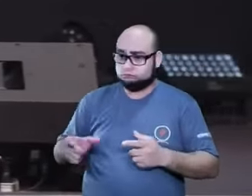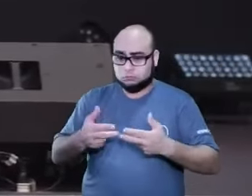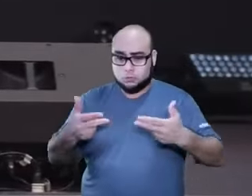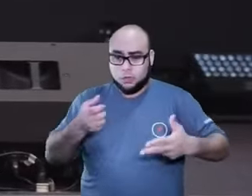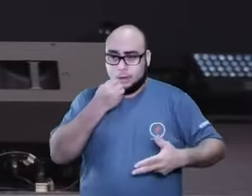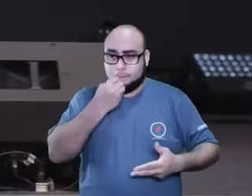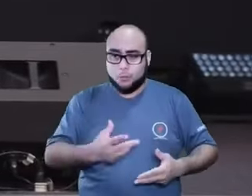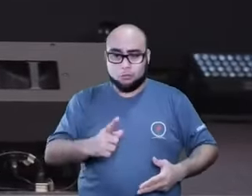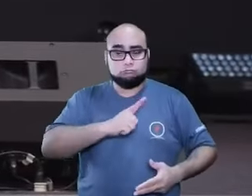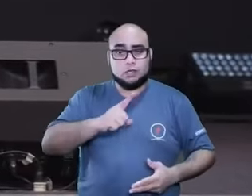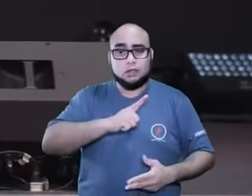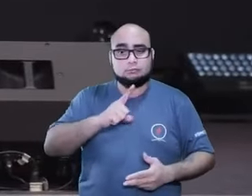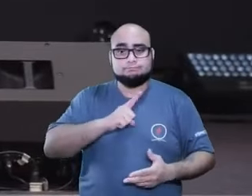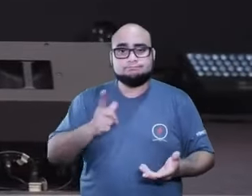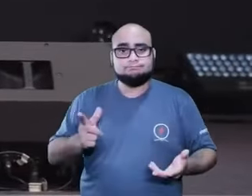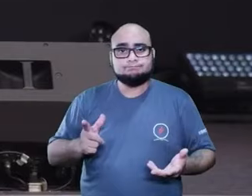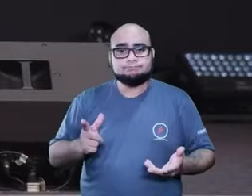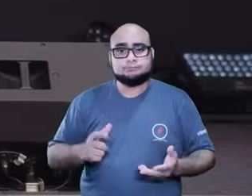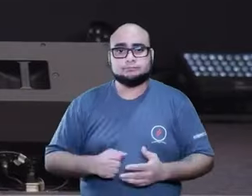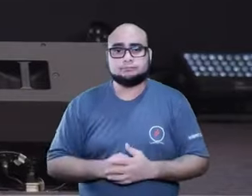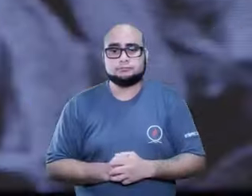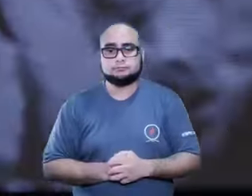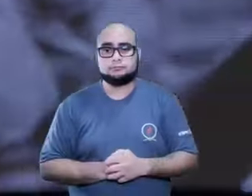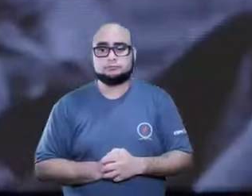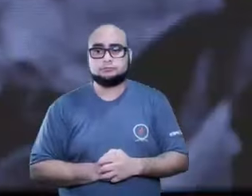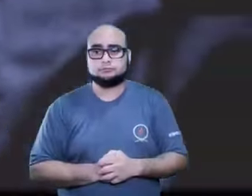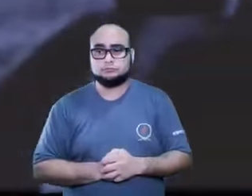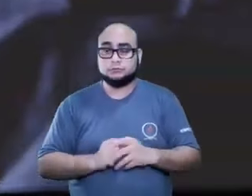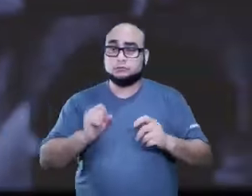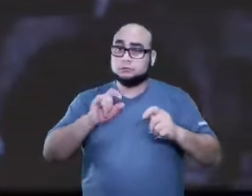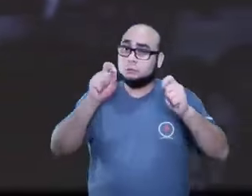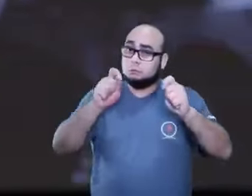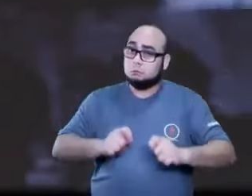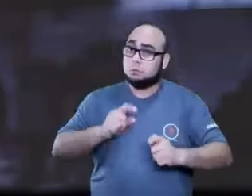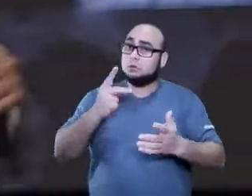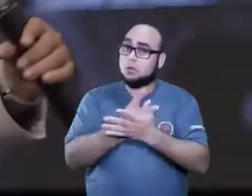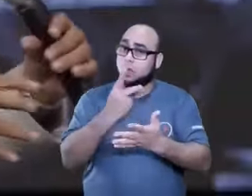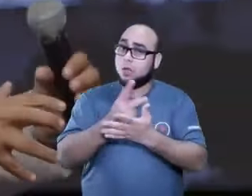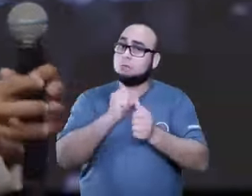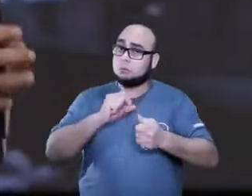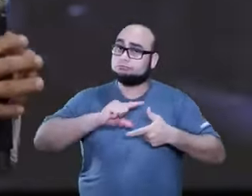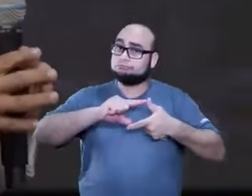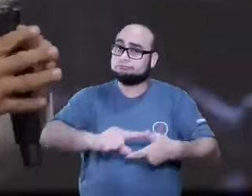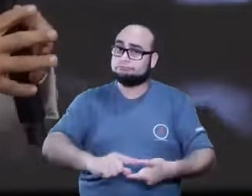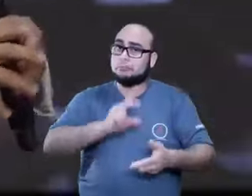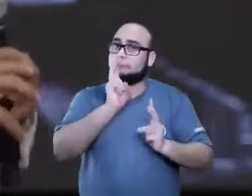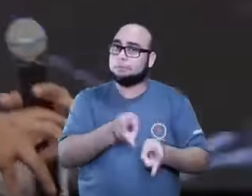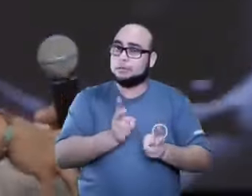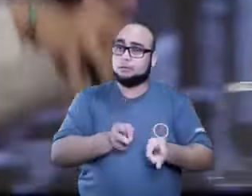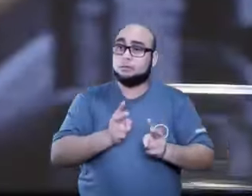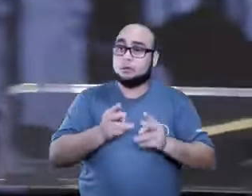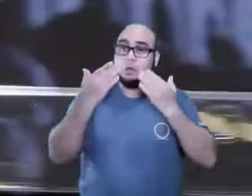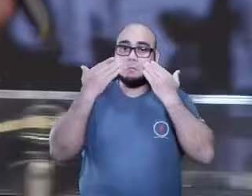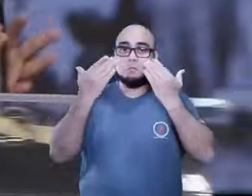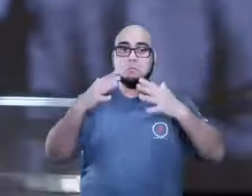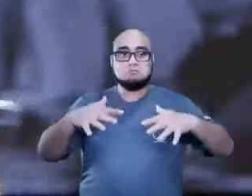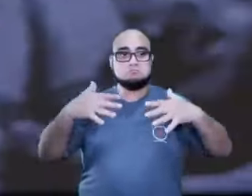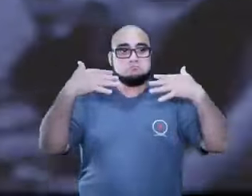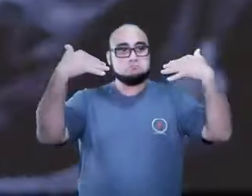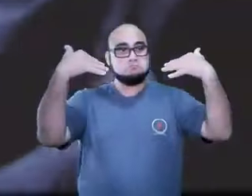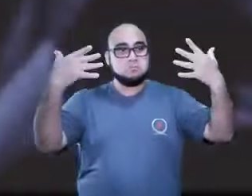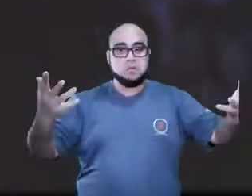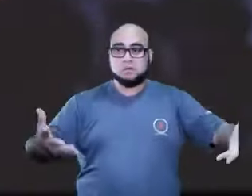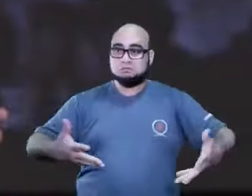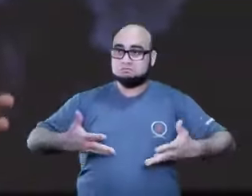na nossa vida, podemos cometer esse erro de nos apresentarmos como algo